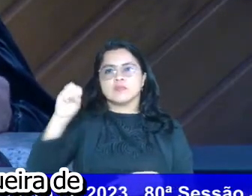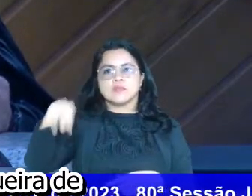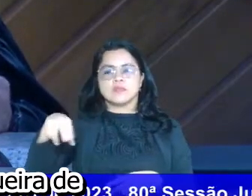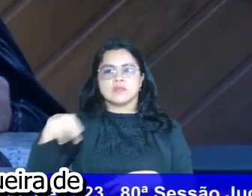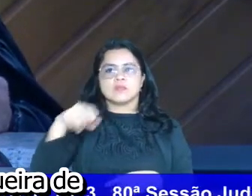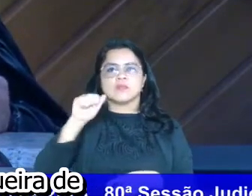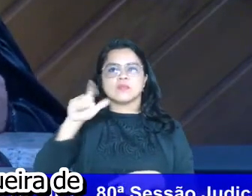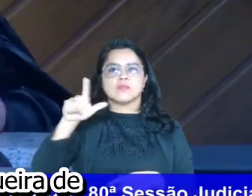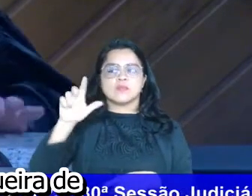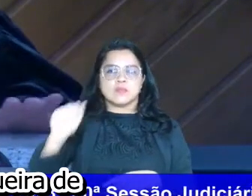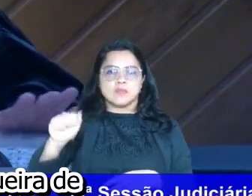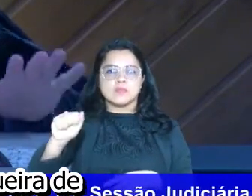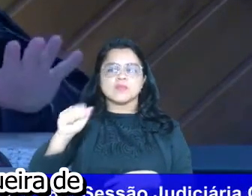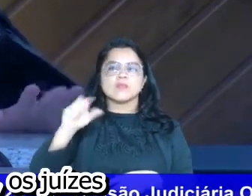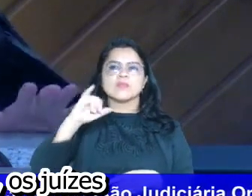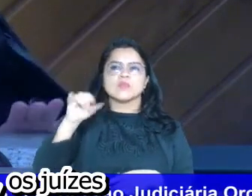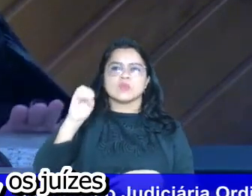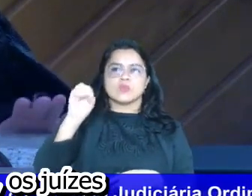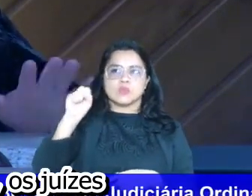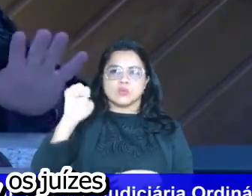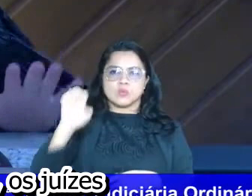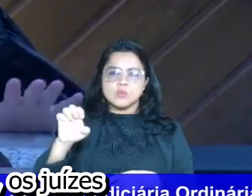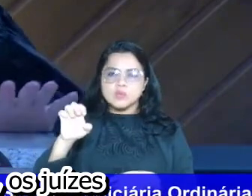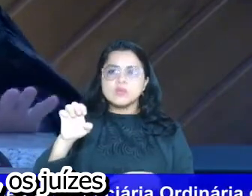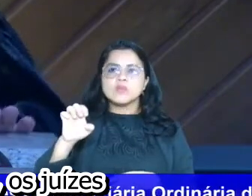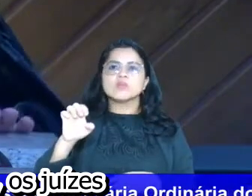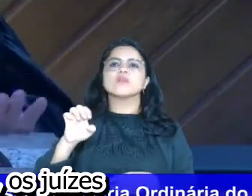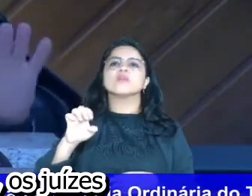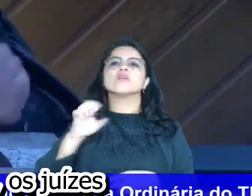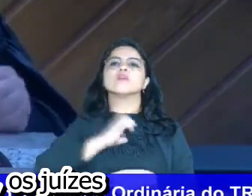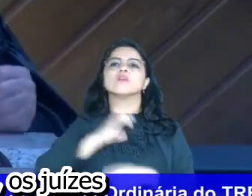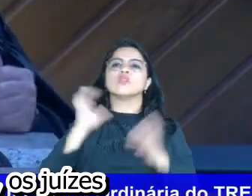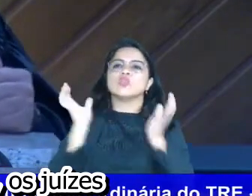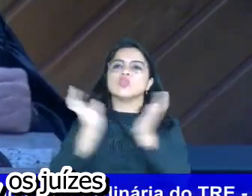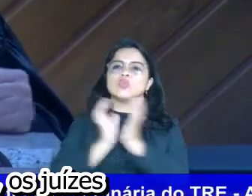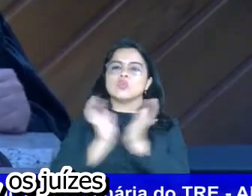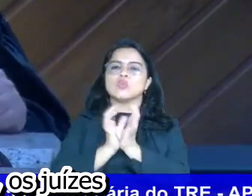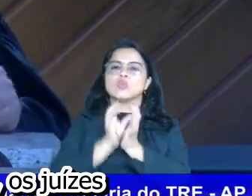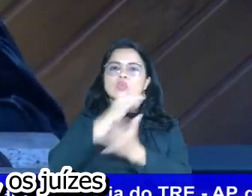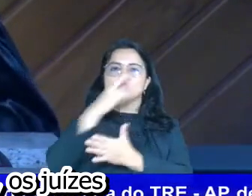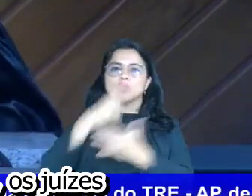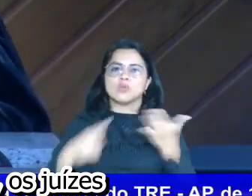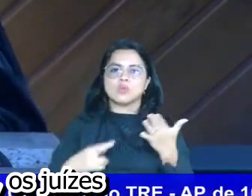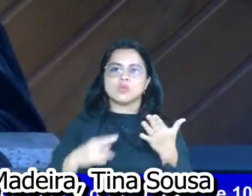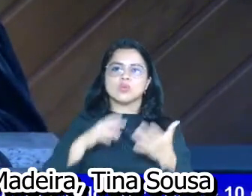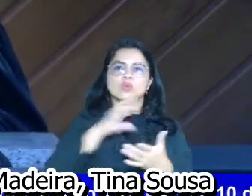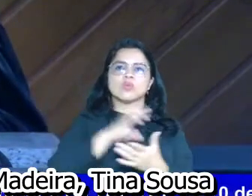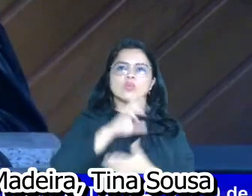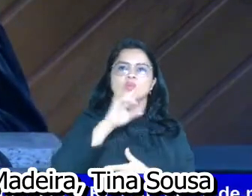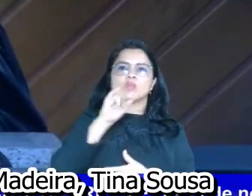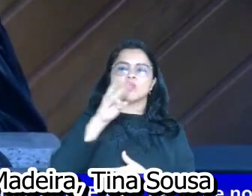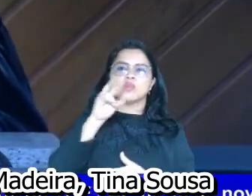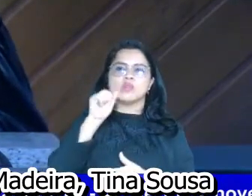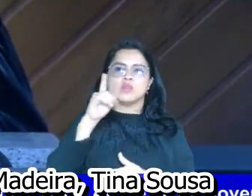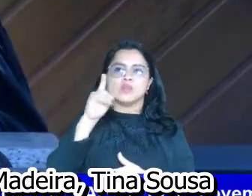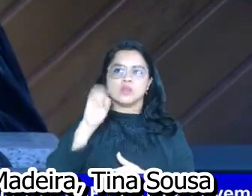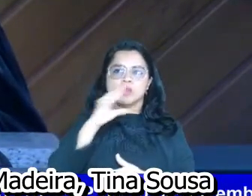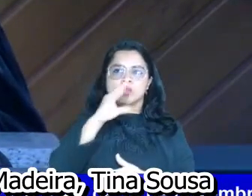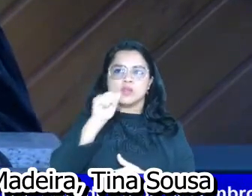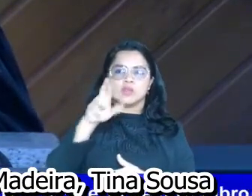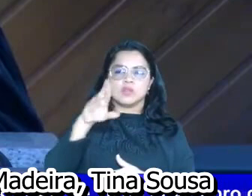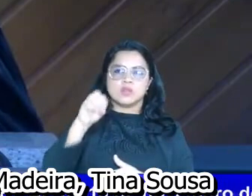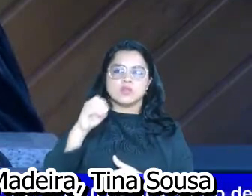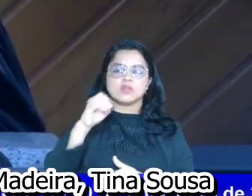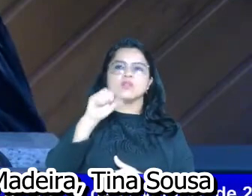da Silva e José Luiz Nogueira de Souza, comporão a turma julgadora com a relatora, os juízes Rivaldo Valente, Carmo Antônio,